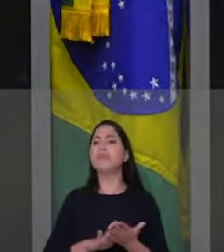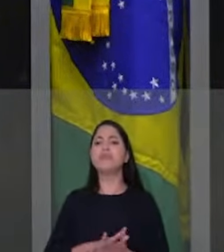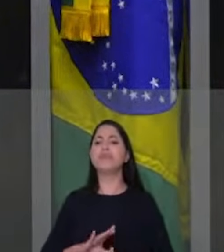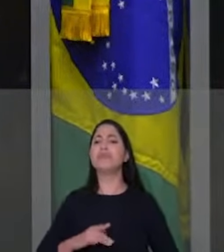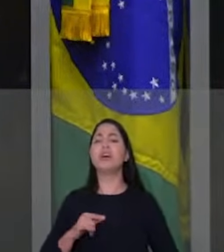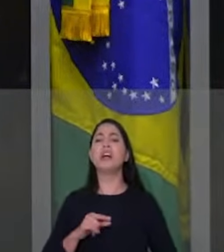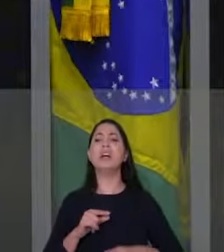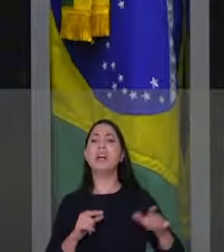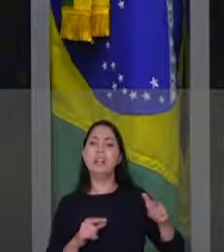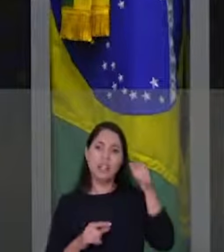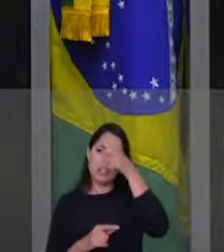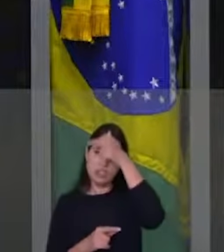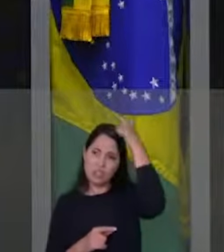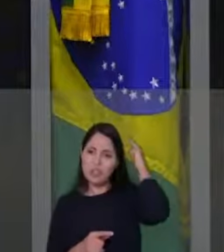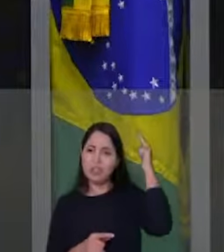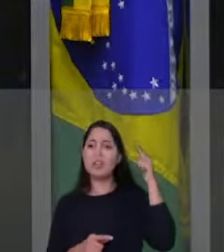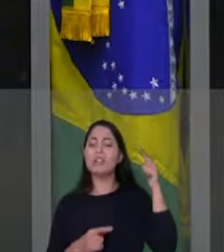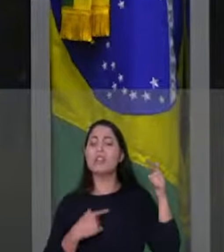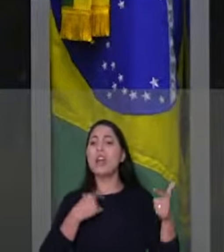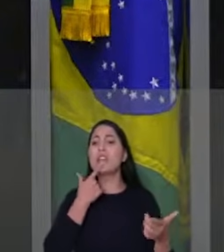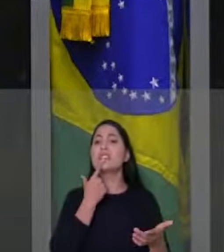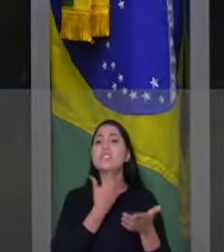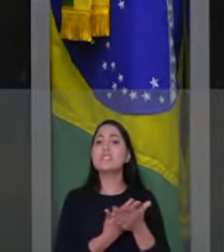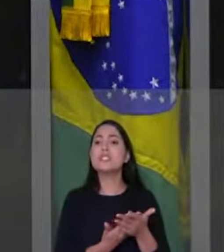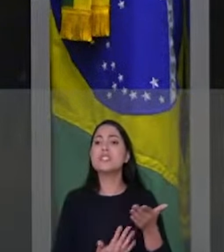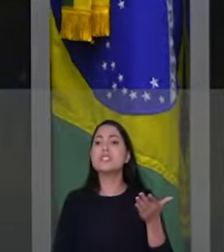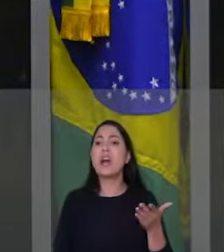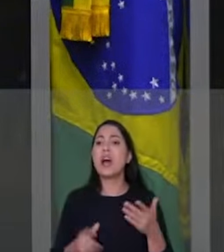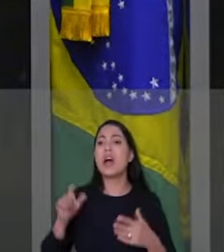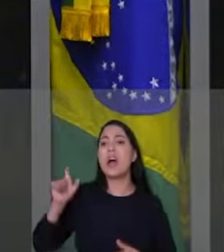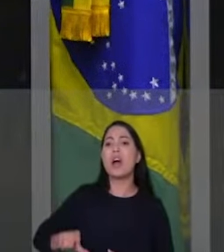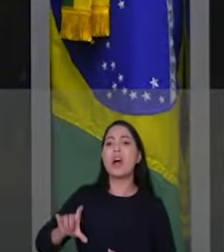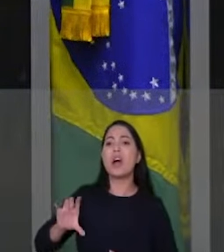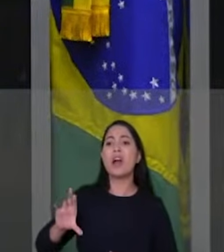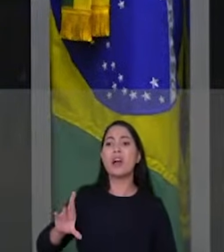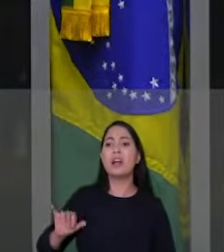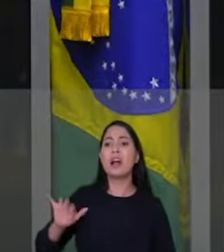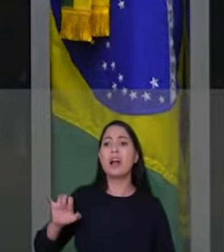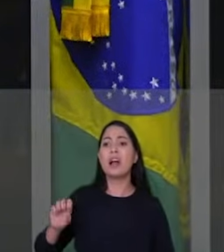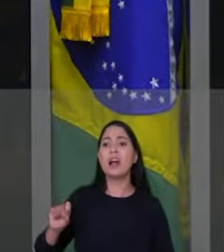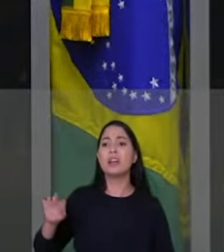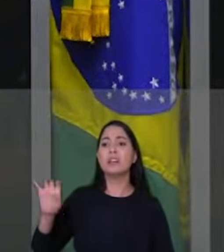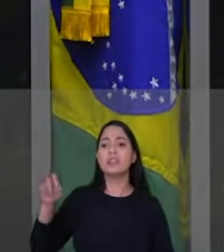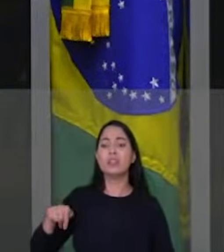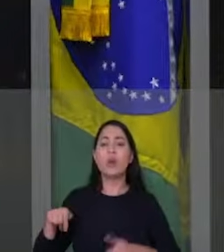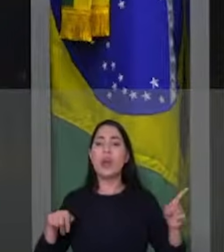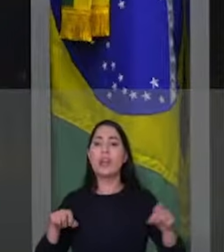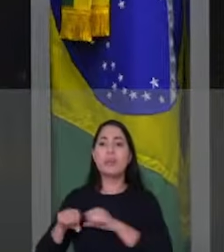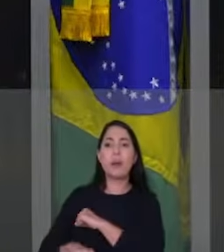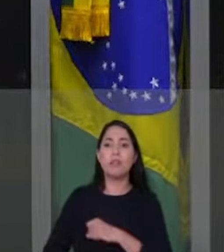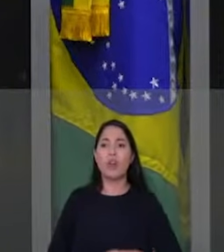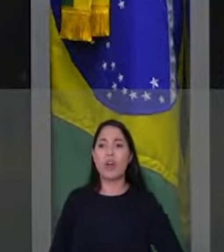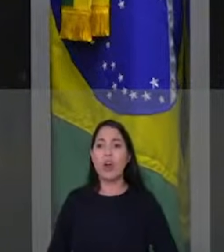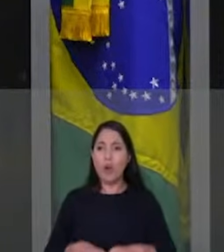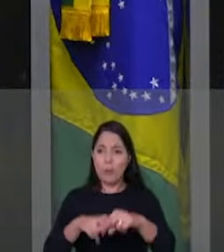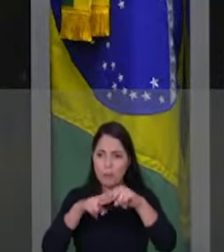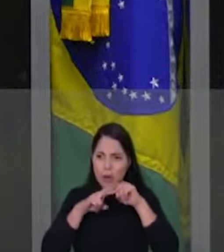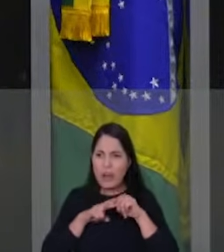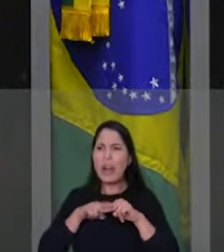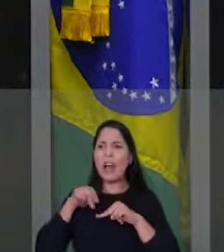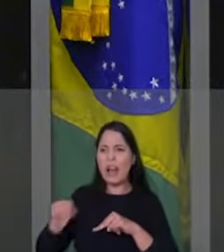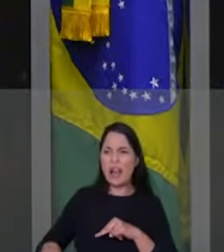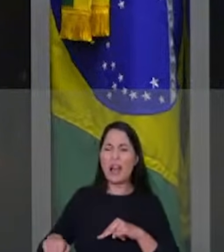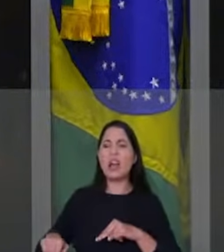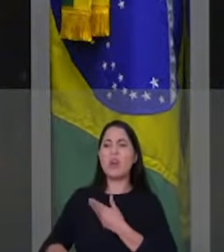em suas mãos o sangue do patriota Clériston, que foi assassinado